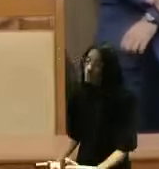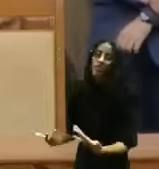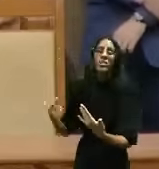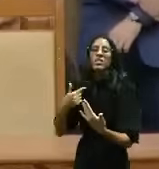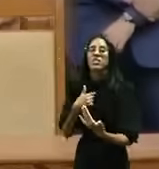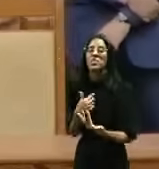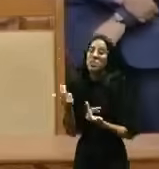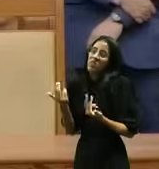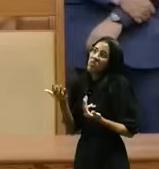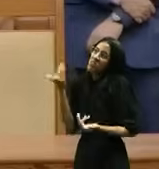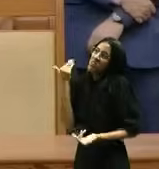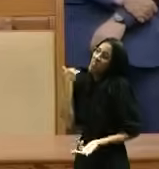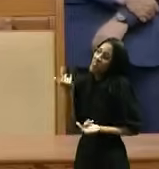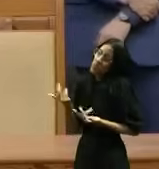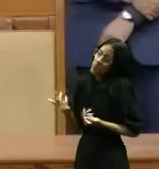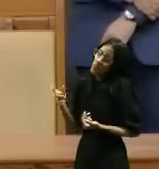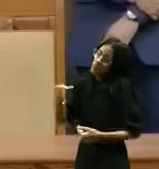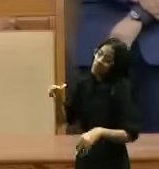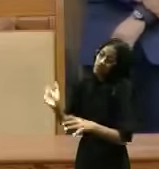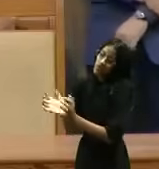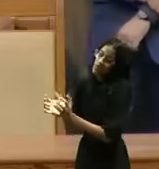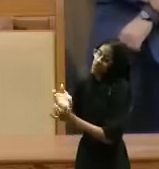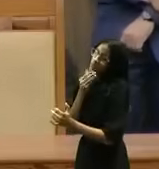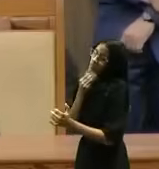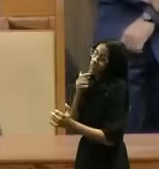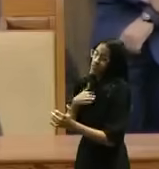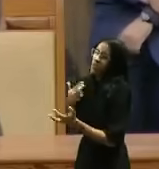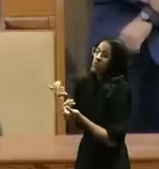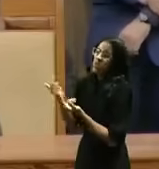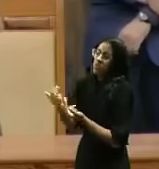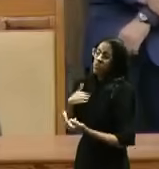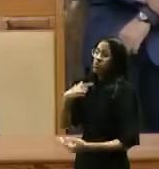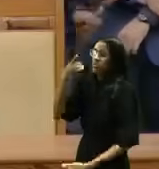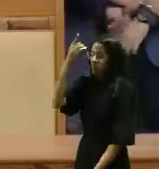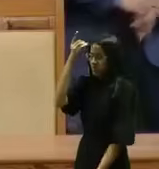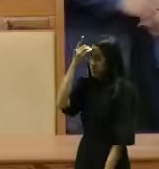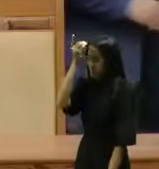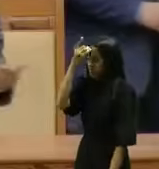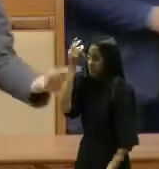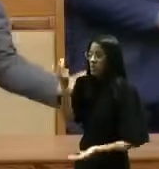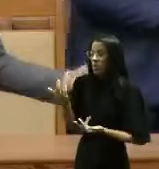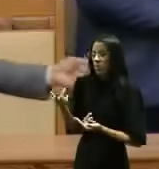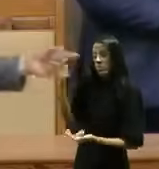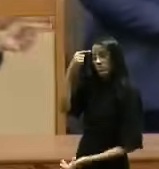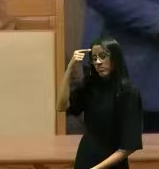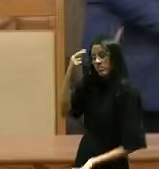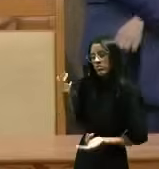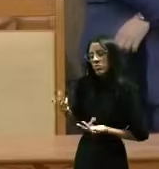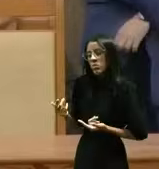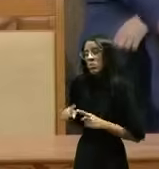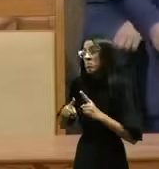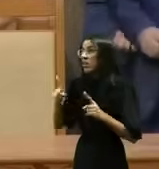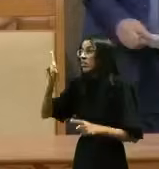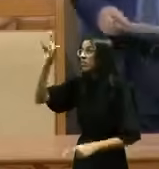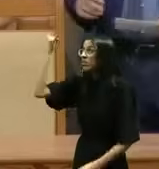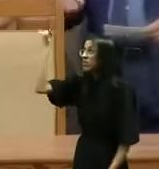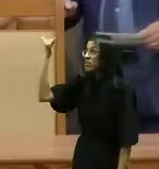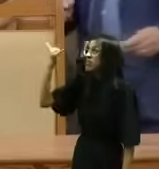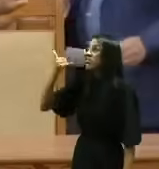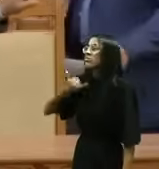como vocês eu também pensava do jeito de vocês mas foi Deus que disse assim vai vir uns varões